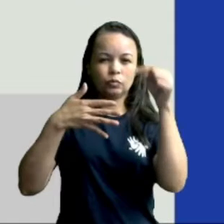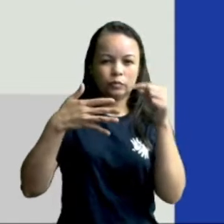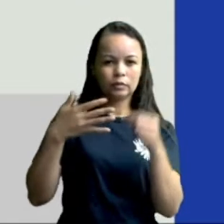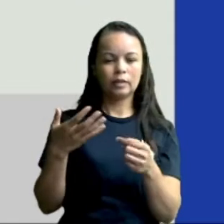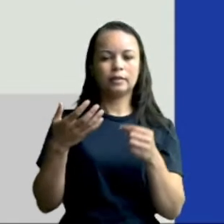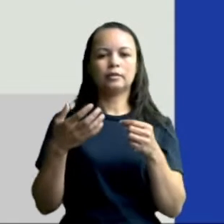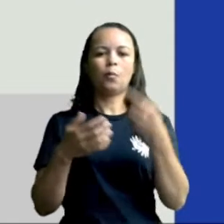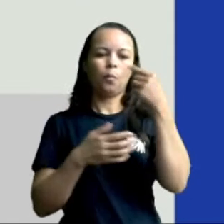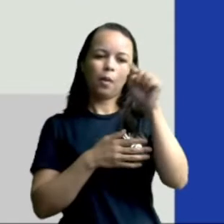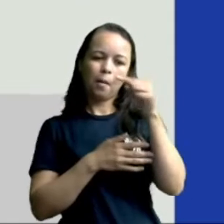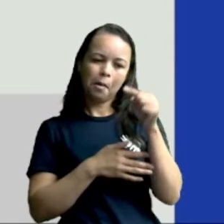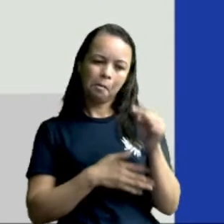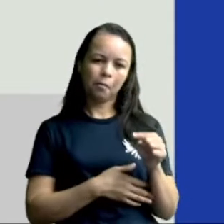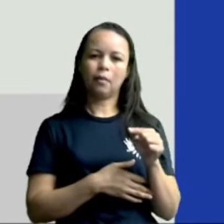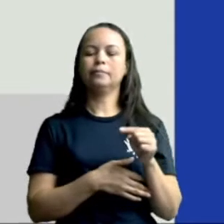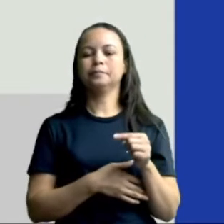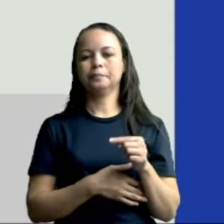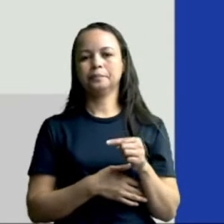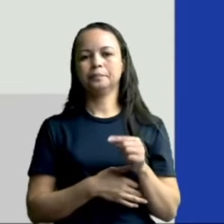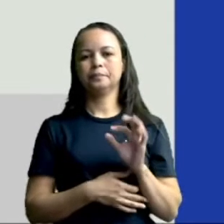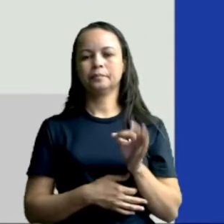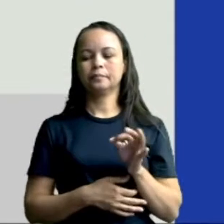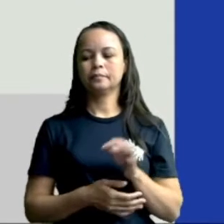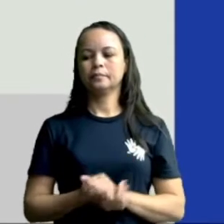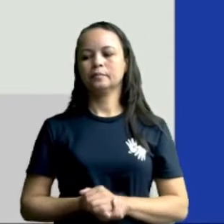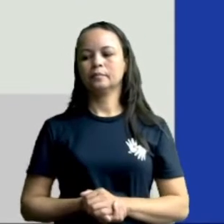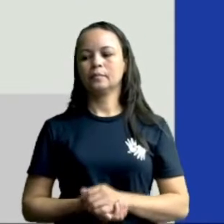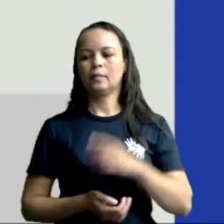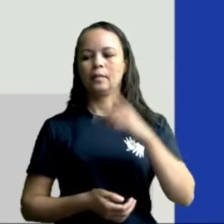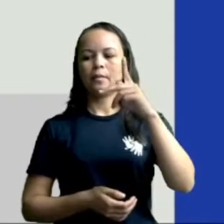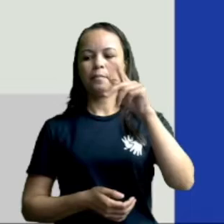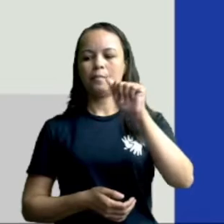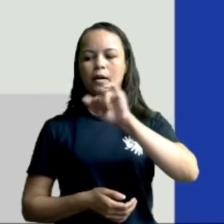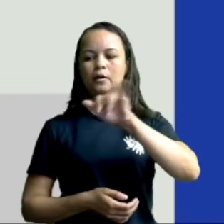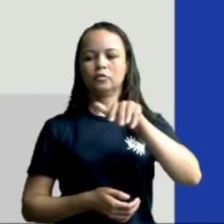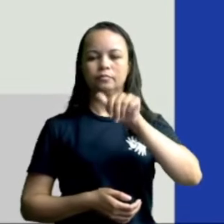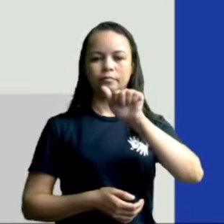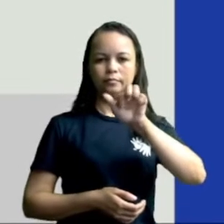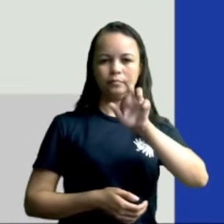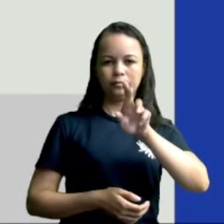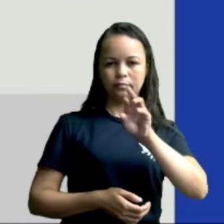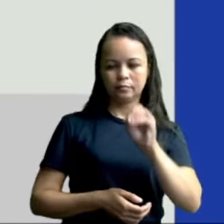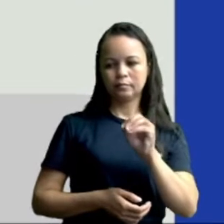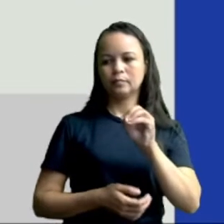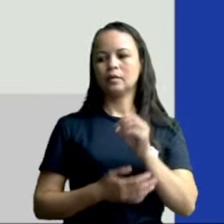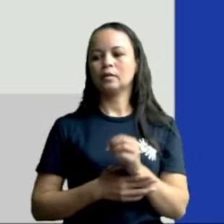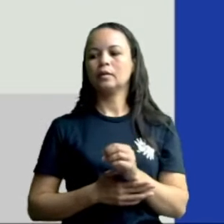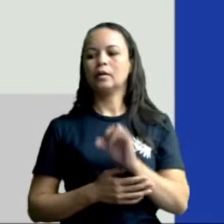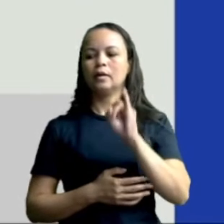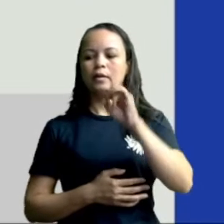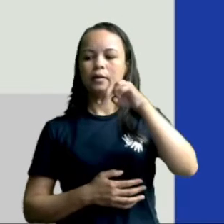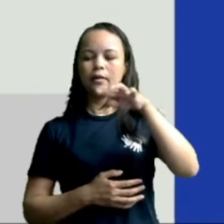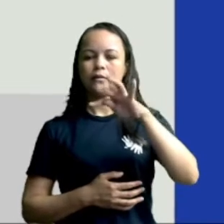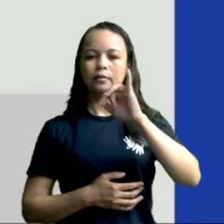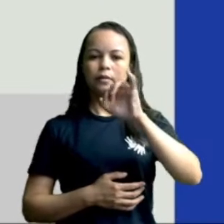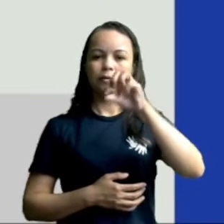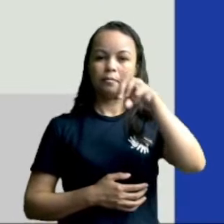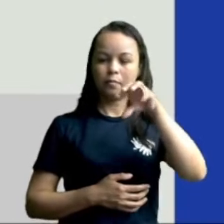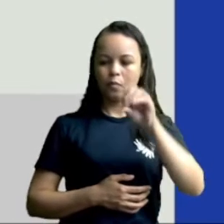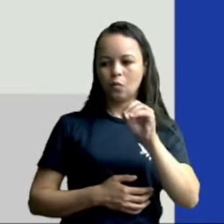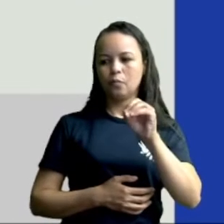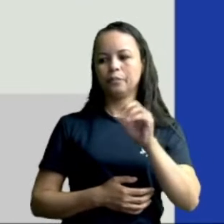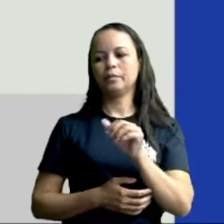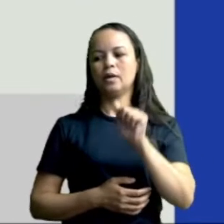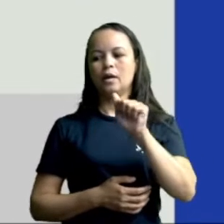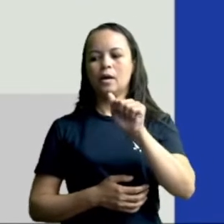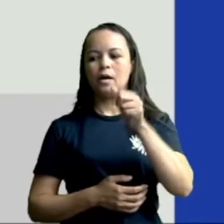são acentuadas, certo? Pájaro, íntimo, árboles. Então, toda vez que eu tiver